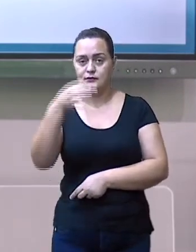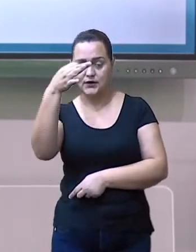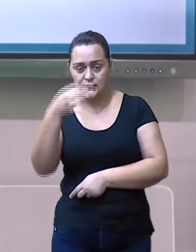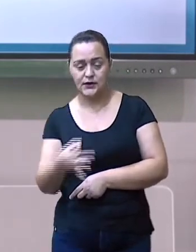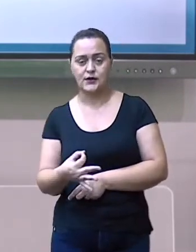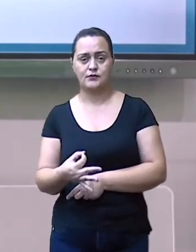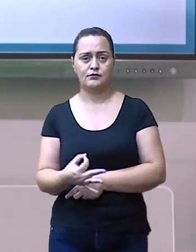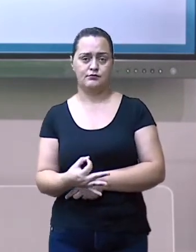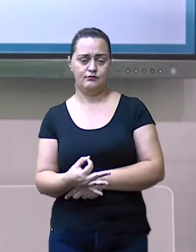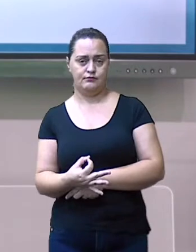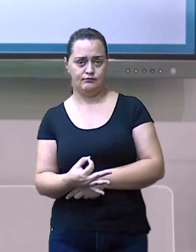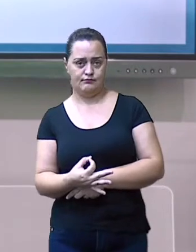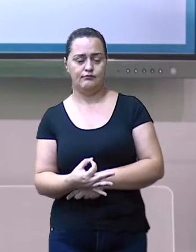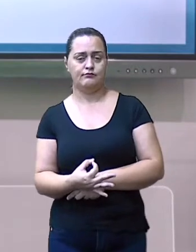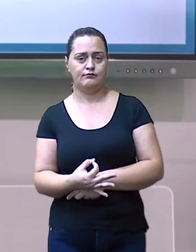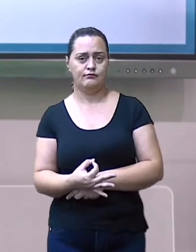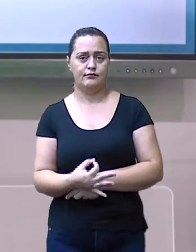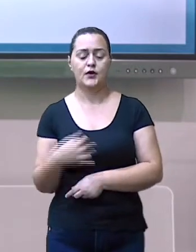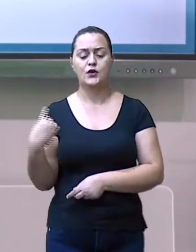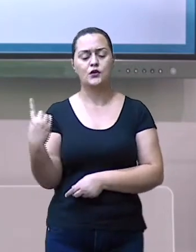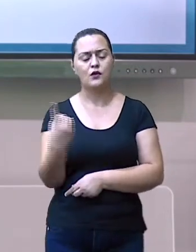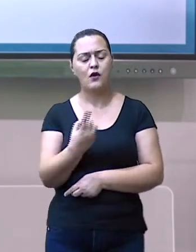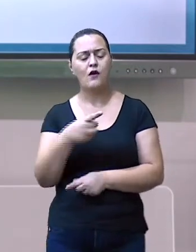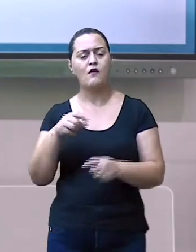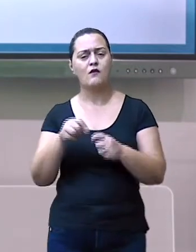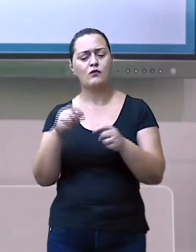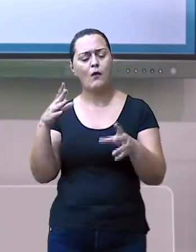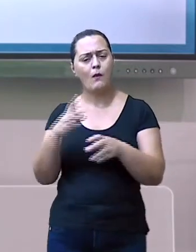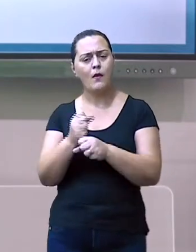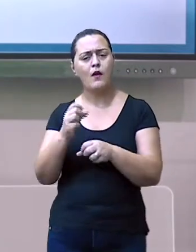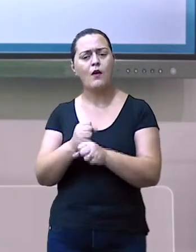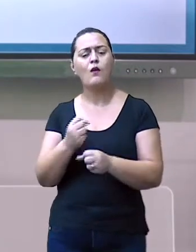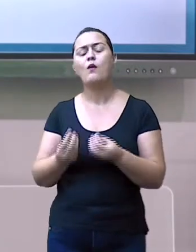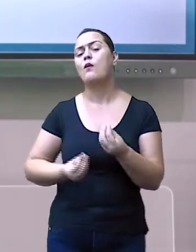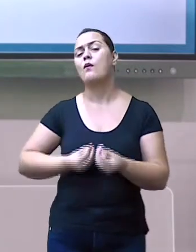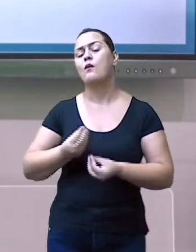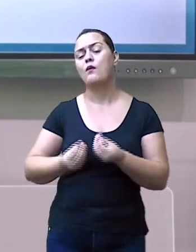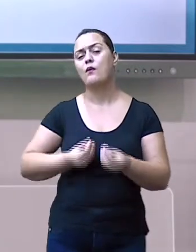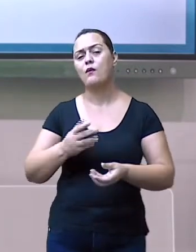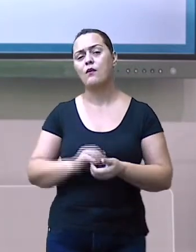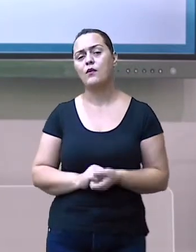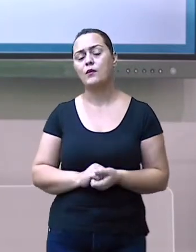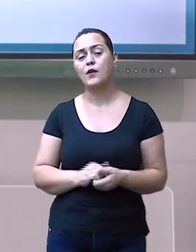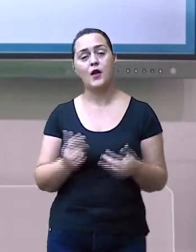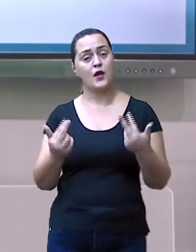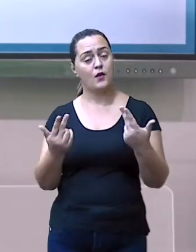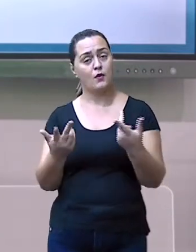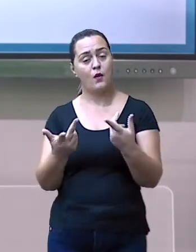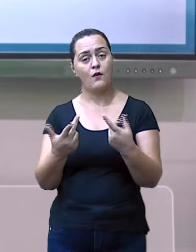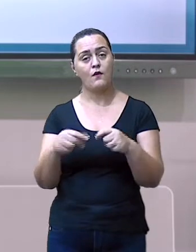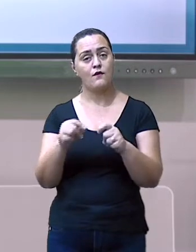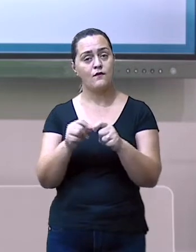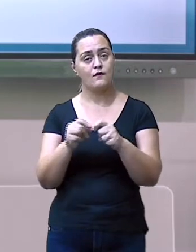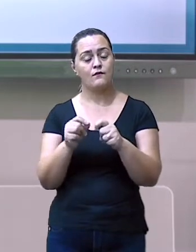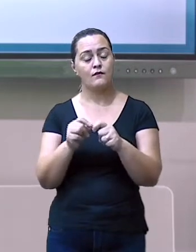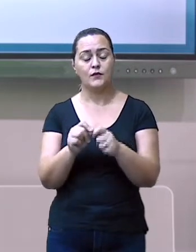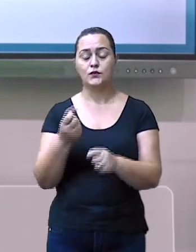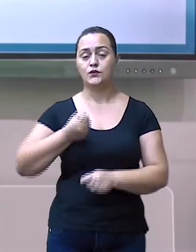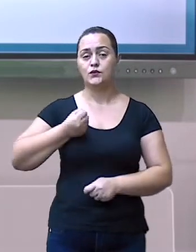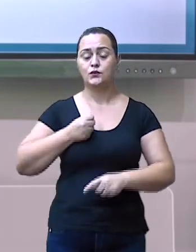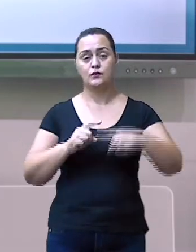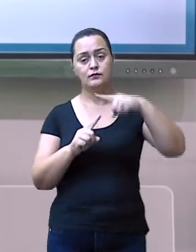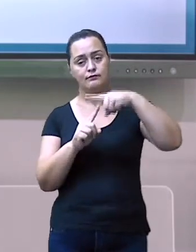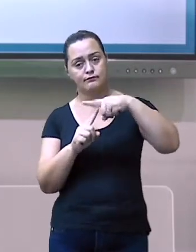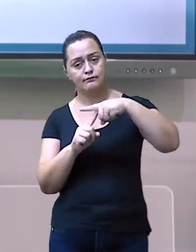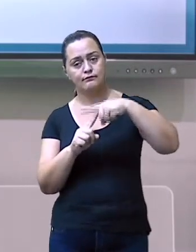Então, faço essa operação da mesma forma como se fossem números inteiros. Eu vou começar aqui, olha, pelo